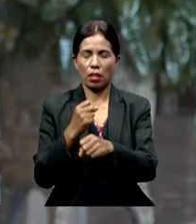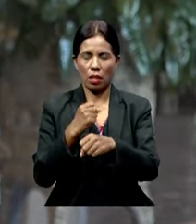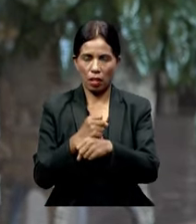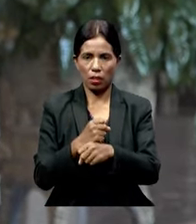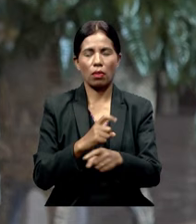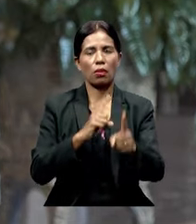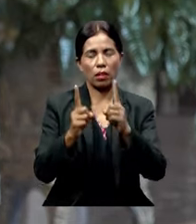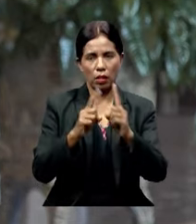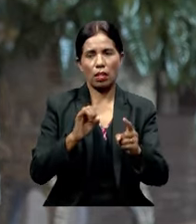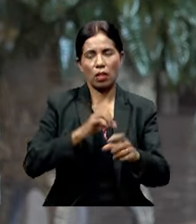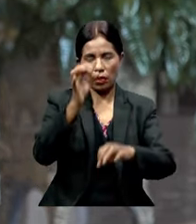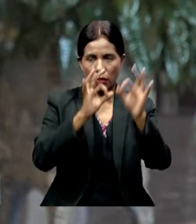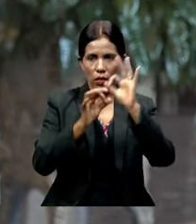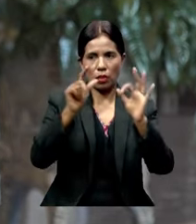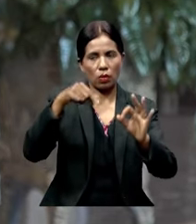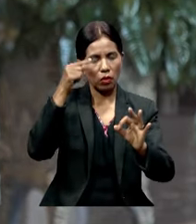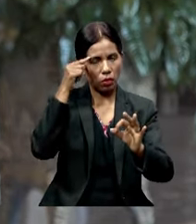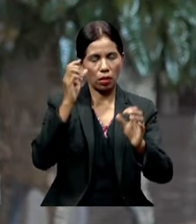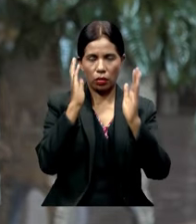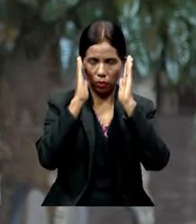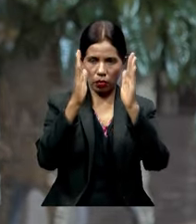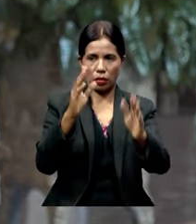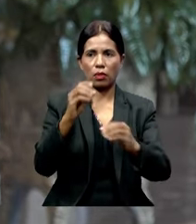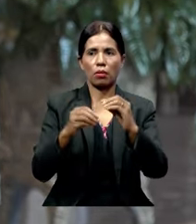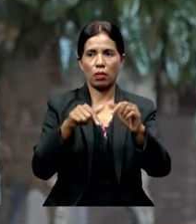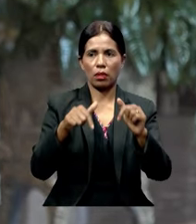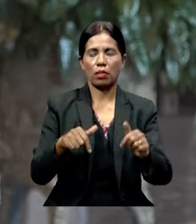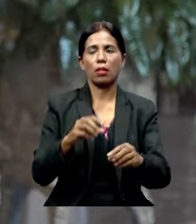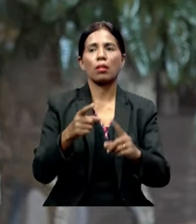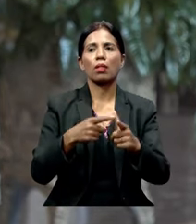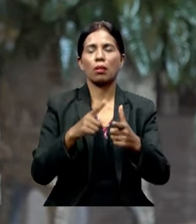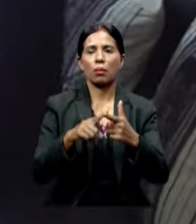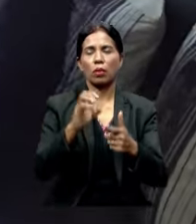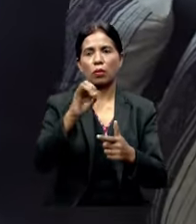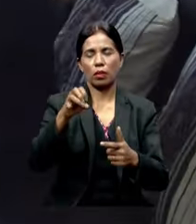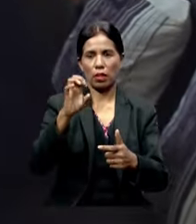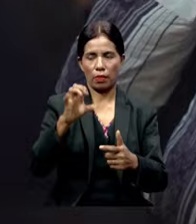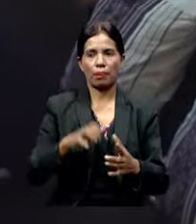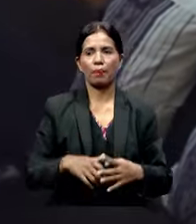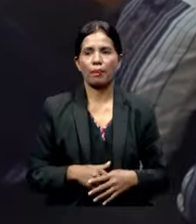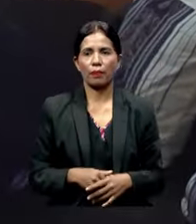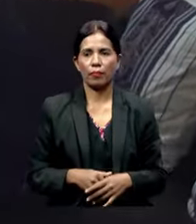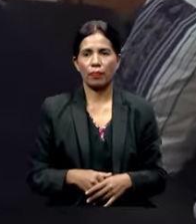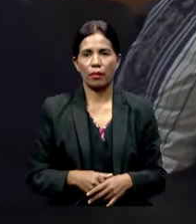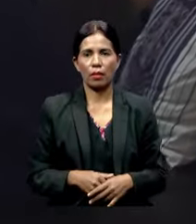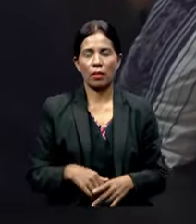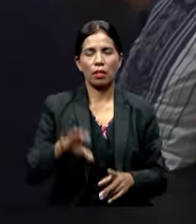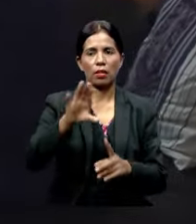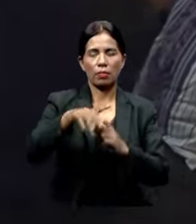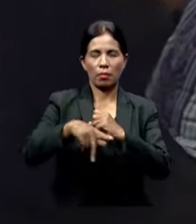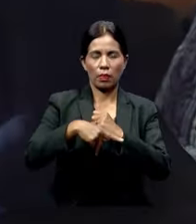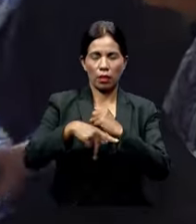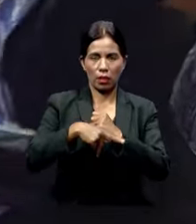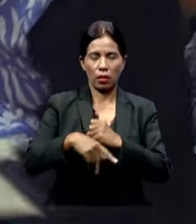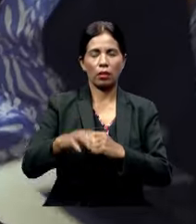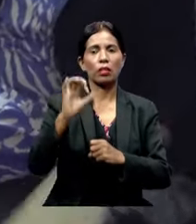fiar kata governo mo se toma atenção ba asunto ne depois do orçamento geral do estado. Antes ne, sefi bankada SNRT ho